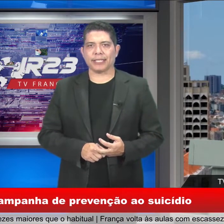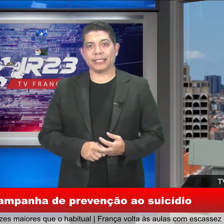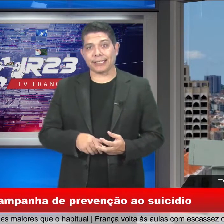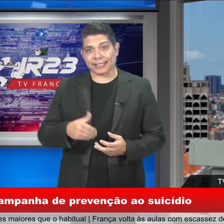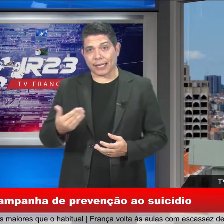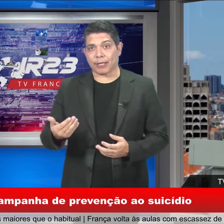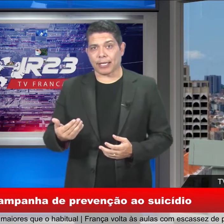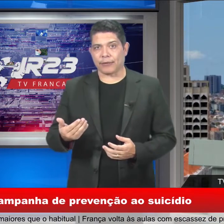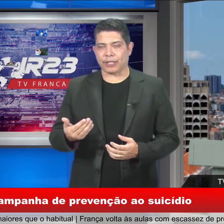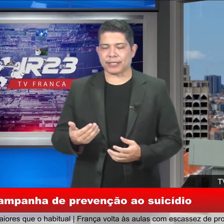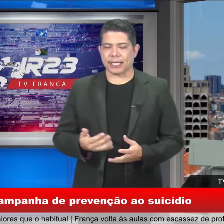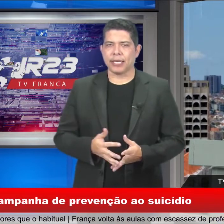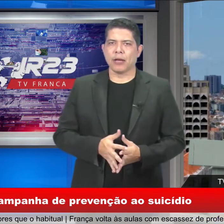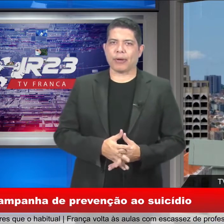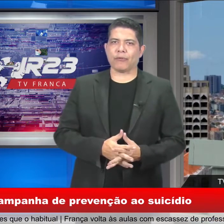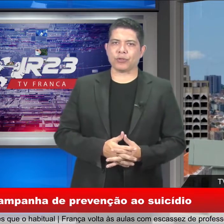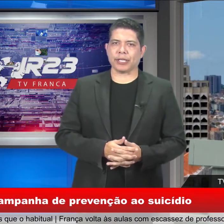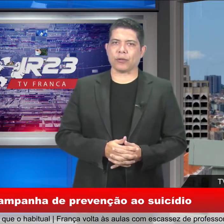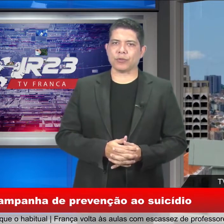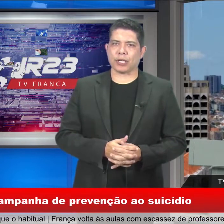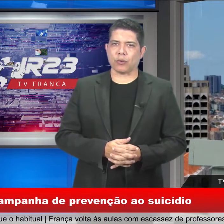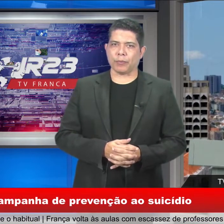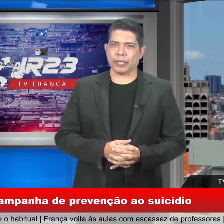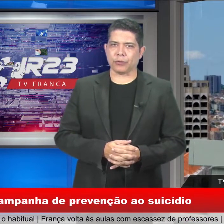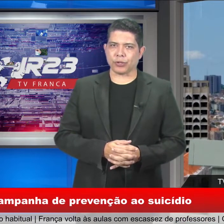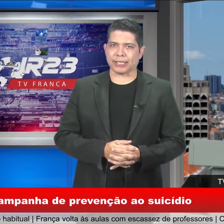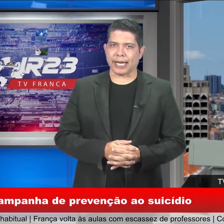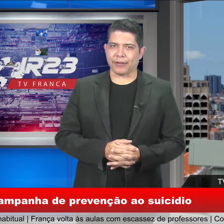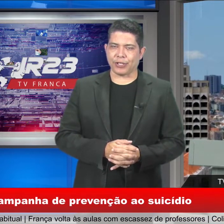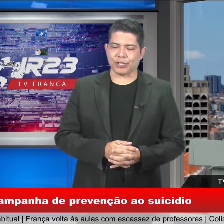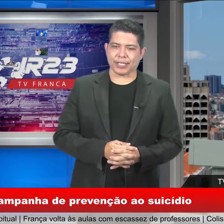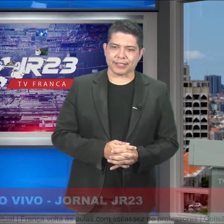informações de extrema relevância para você que nos acompanha no JE23.